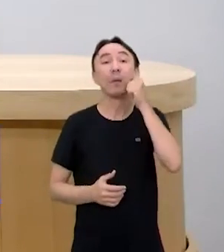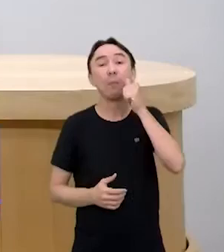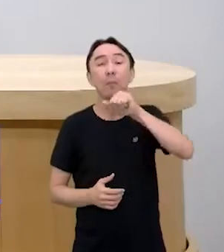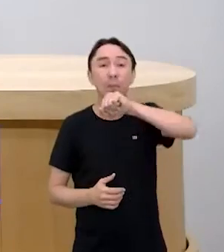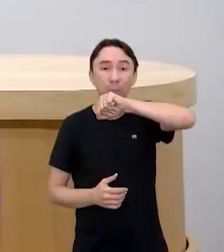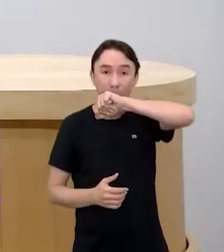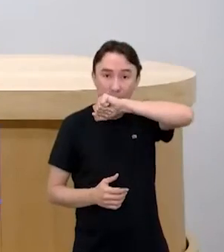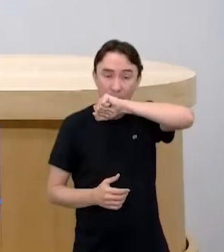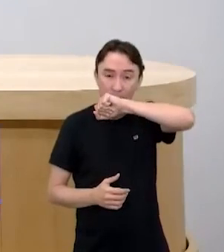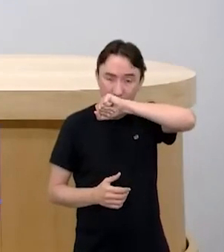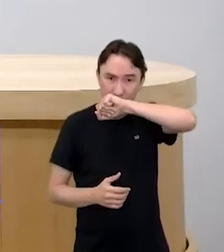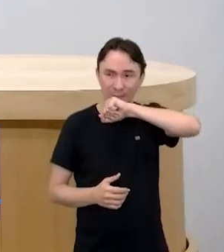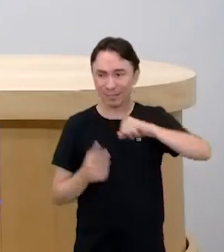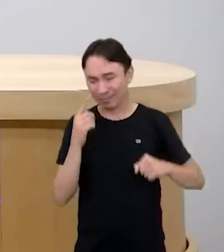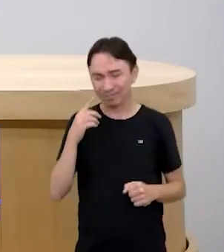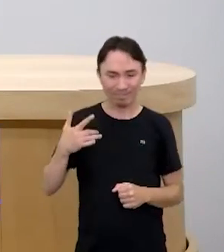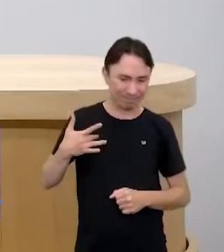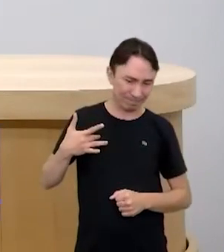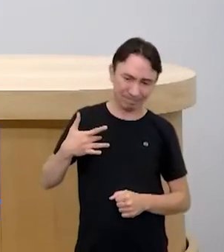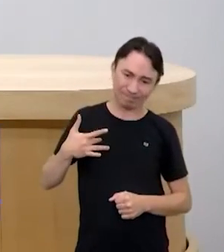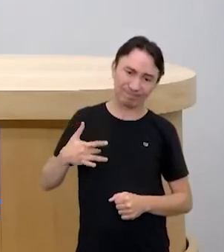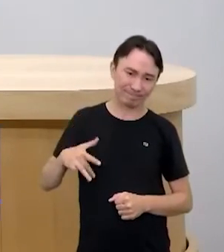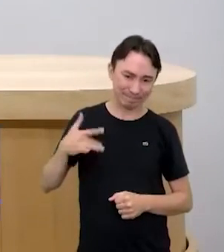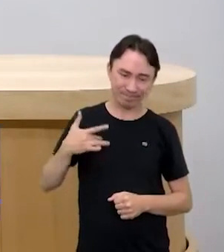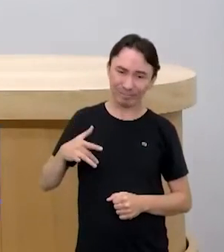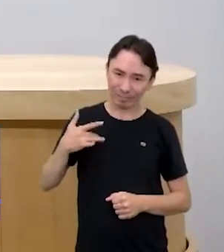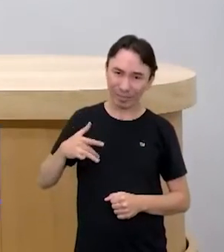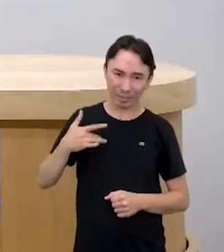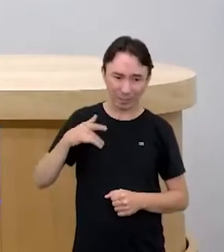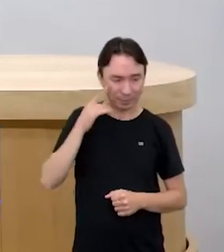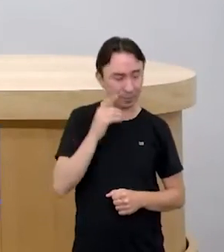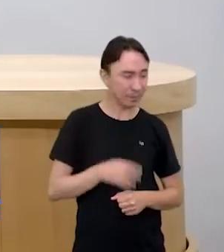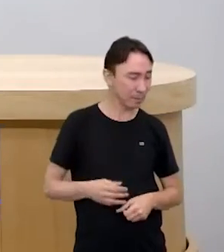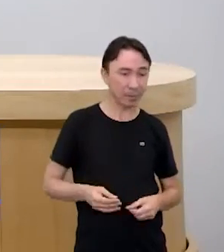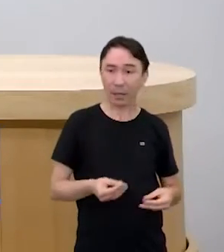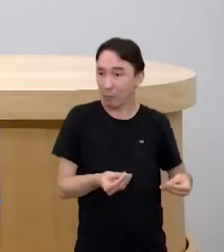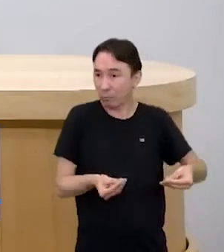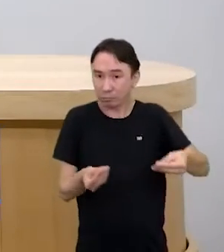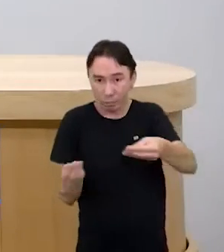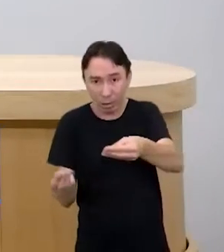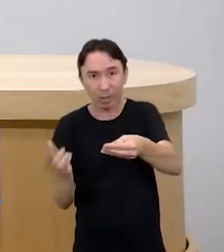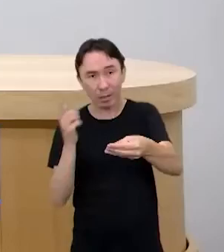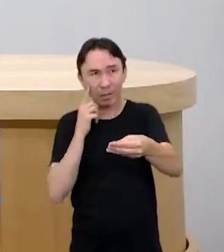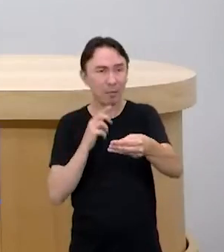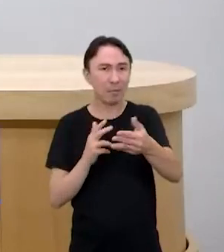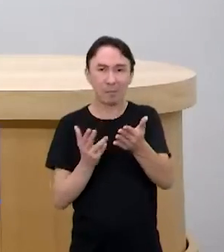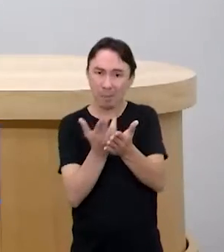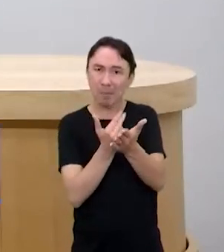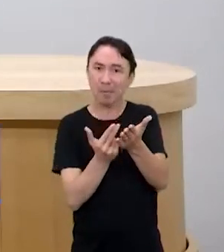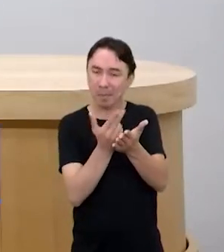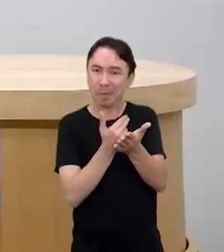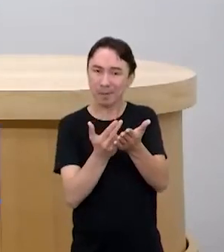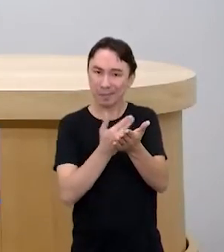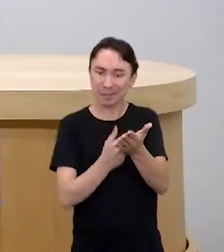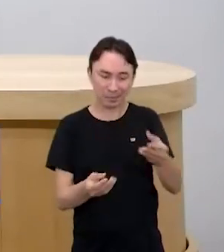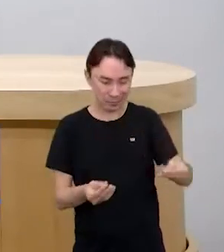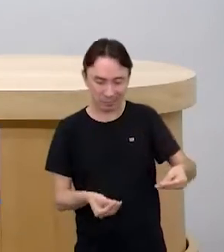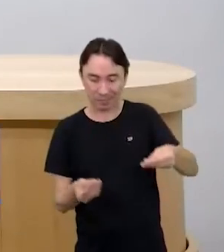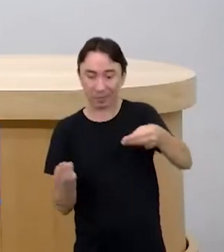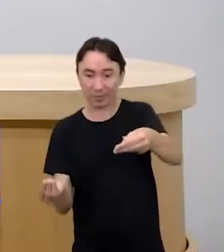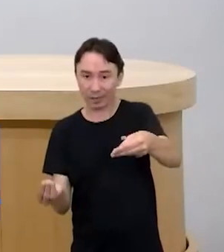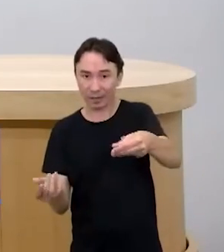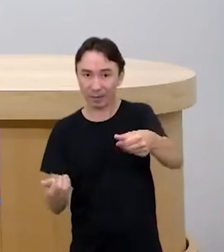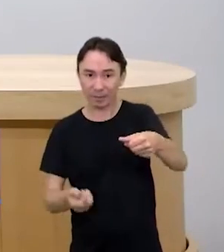compadecendo-se do filho, levou alguns materiais de pintura lá. E esse pequeno